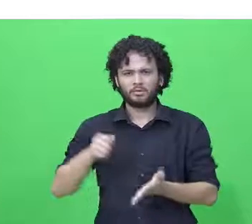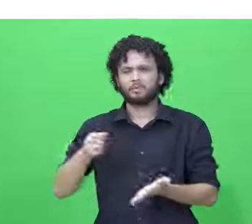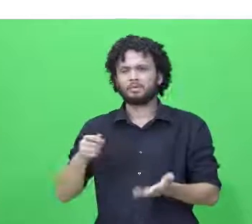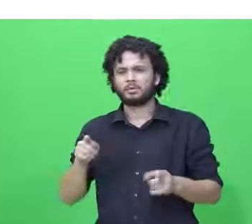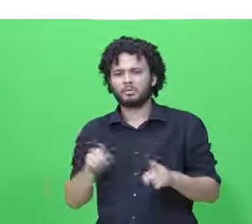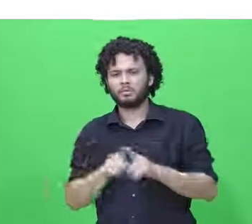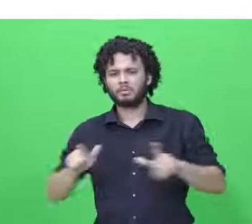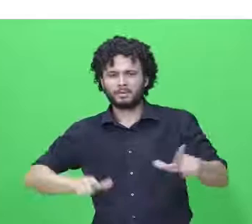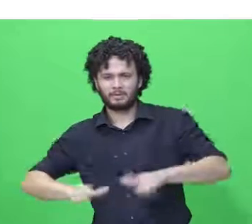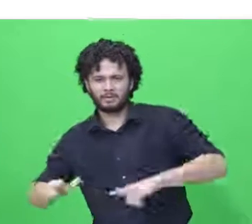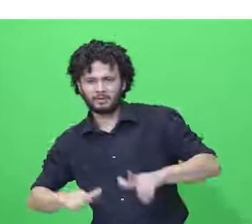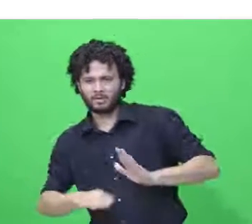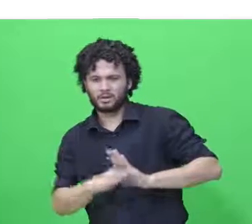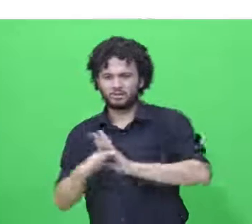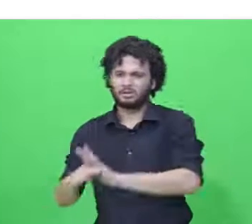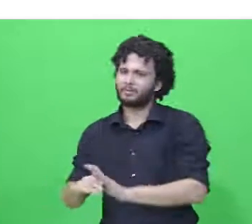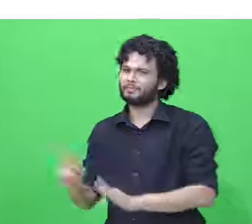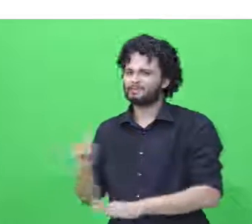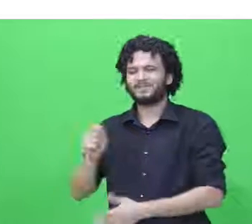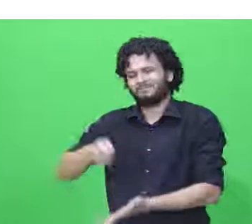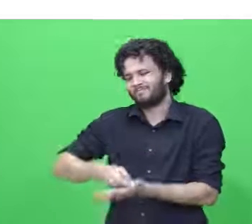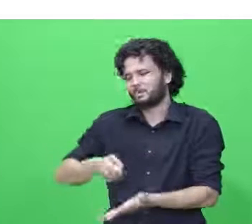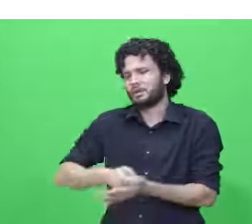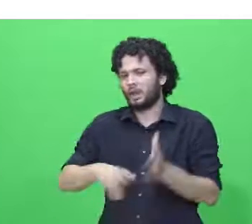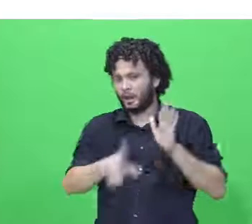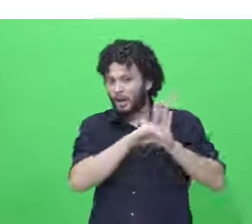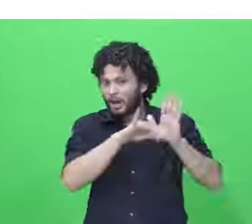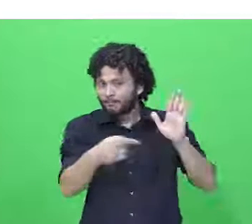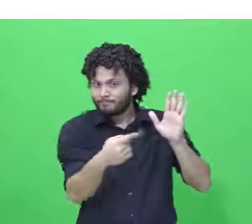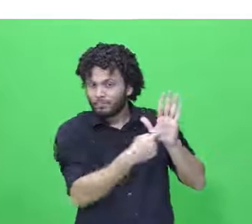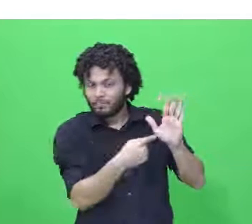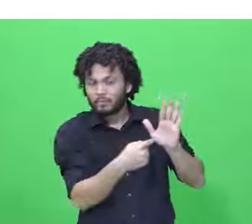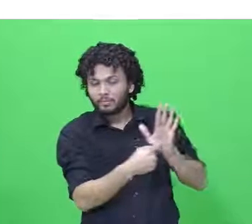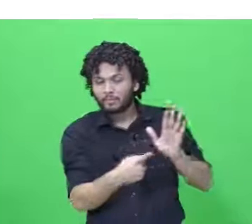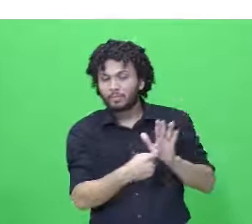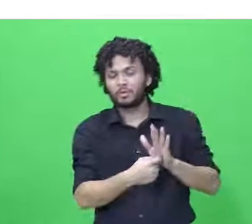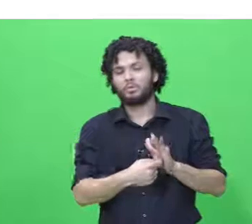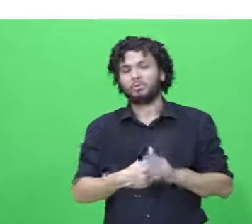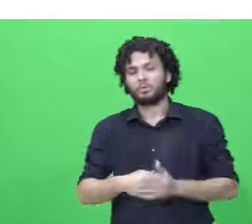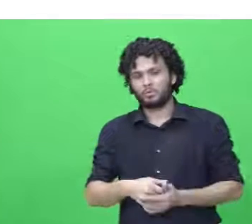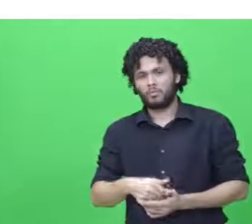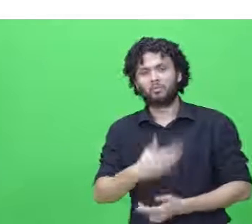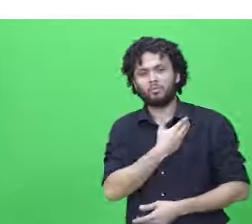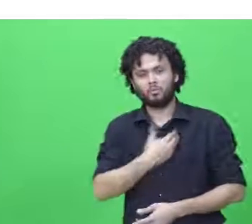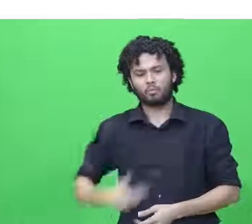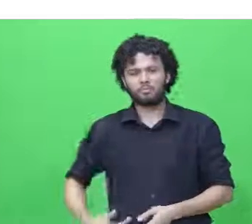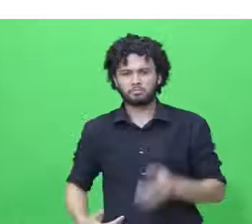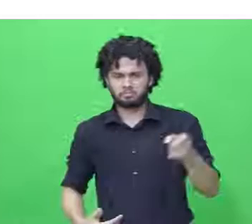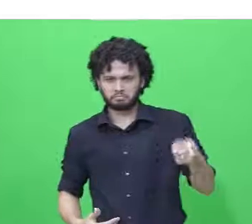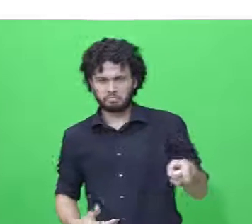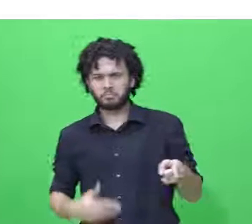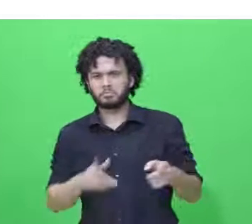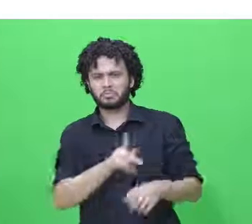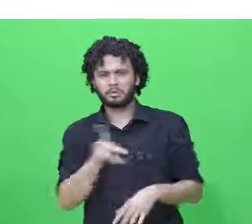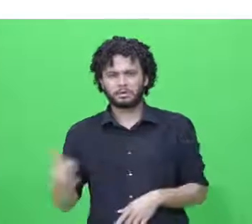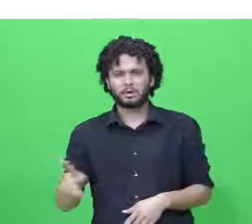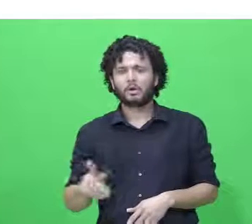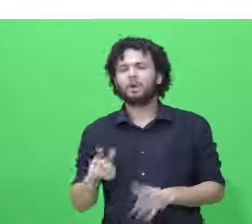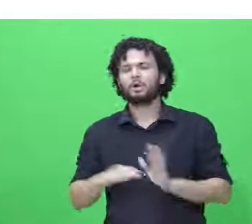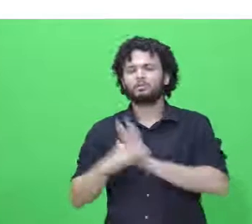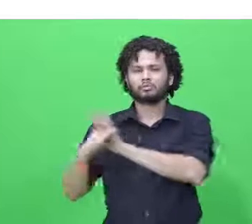classe trabalhadora. Ao contrário, temos leis formadas pelo governo varguista para exatamente aí para